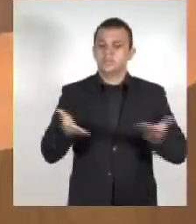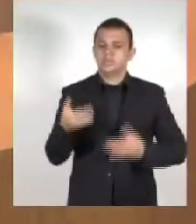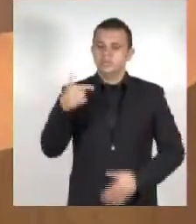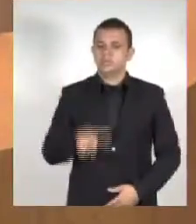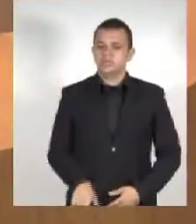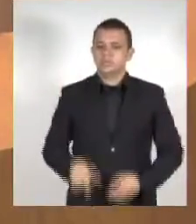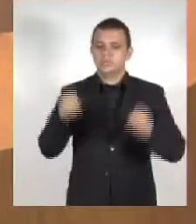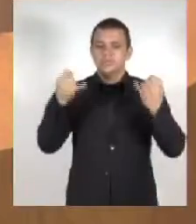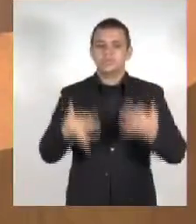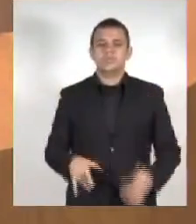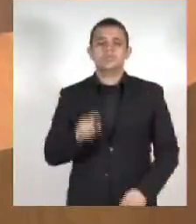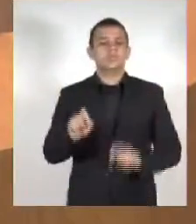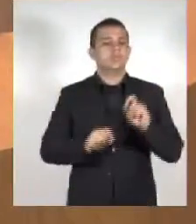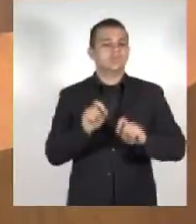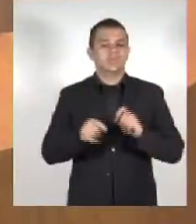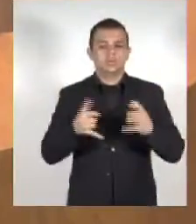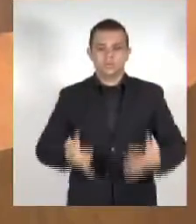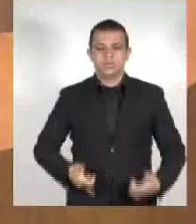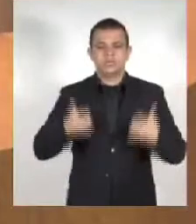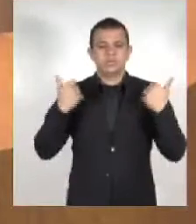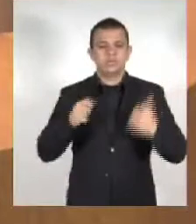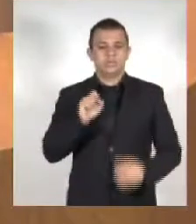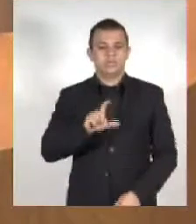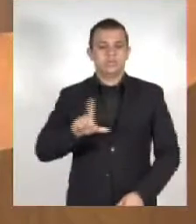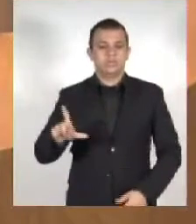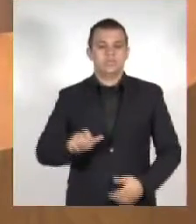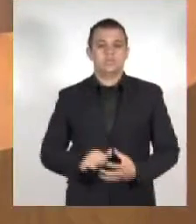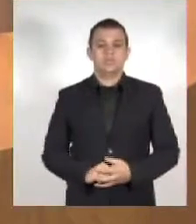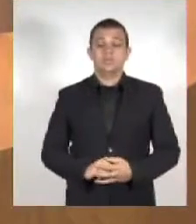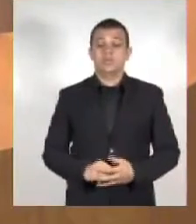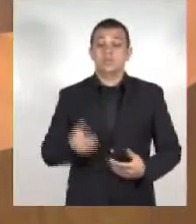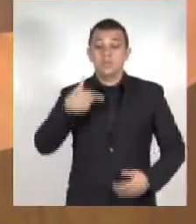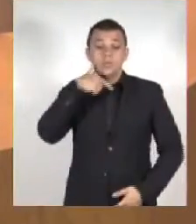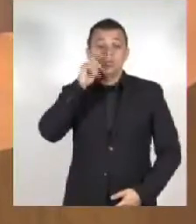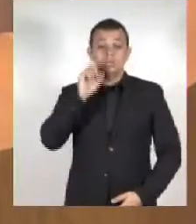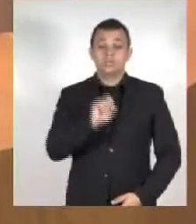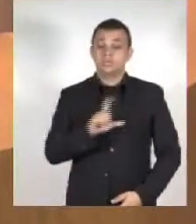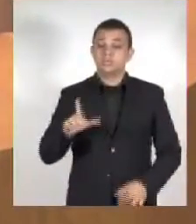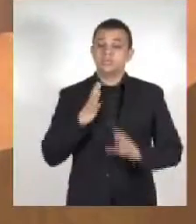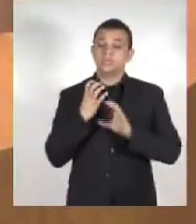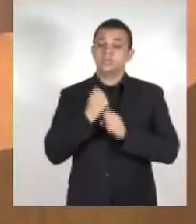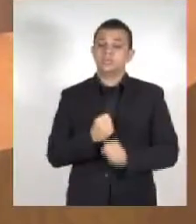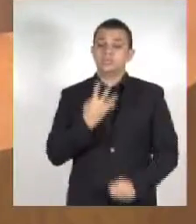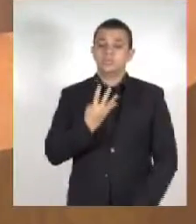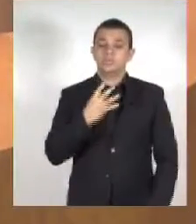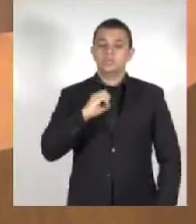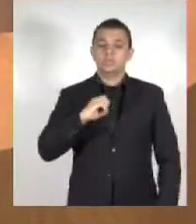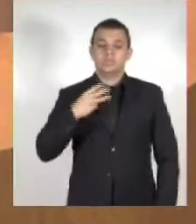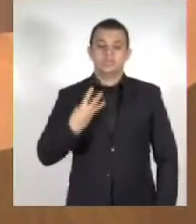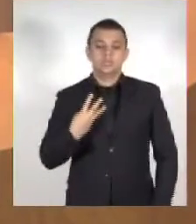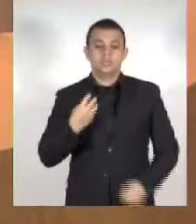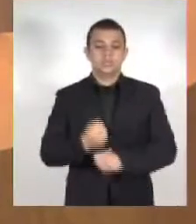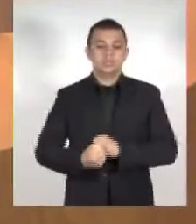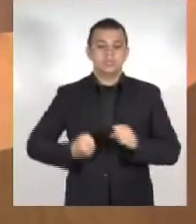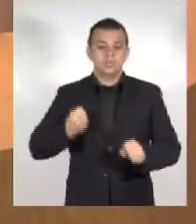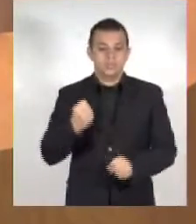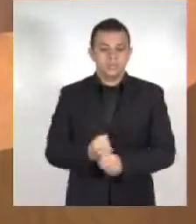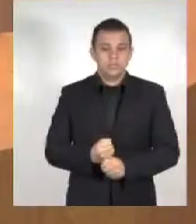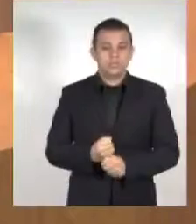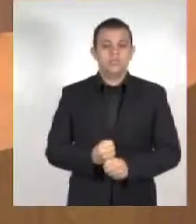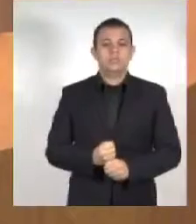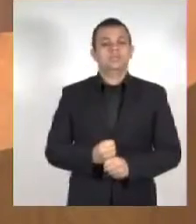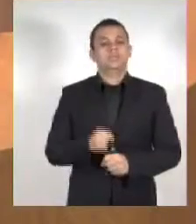referência ao aniversário de São Luís. Então, ontem São Luís completou 403 anos, uma São Luís